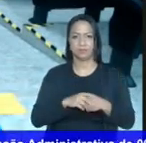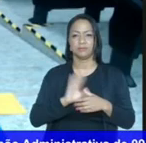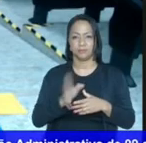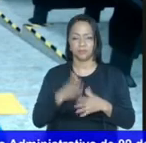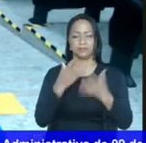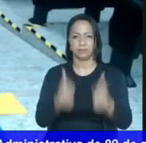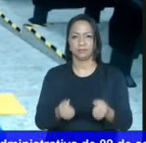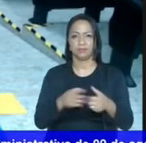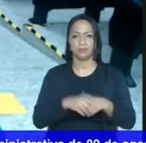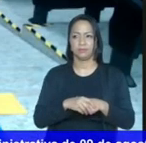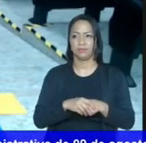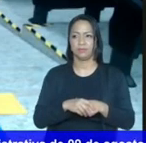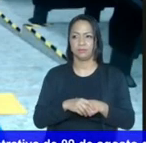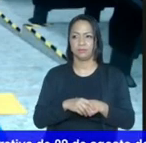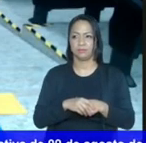aprovado. Ok?